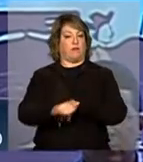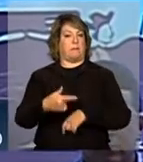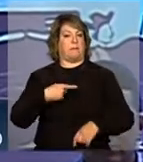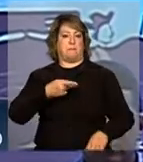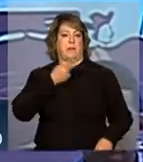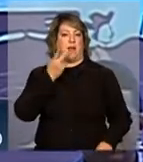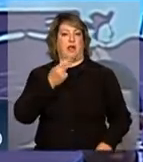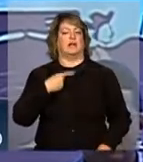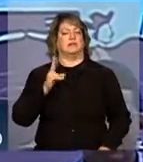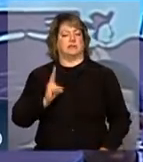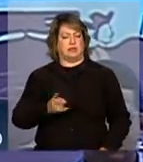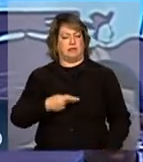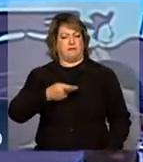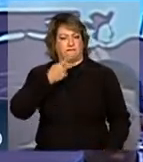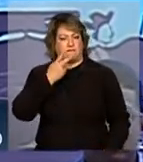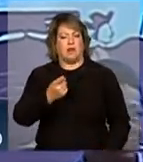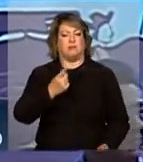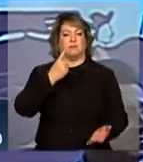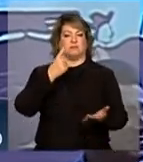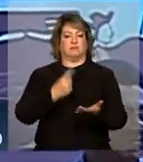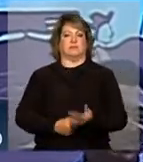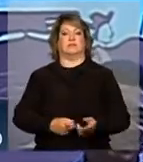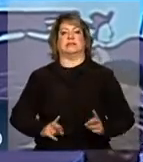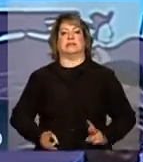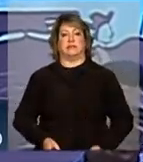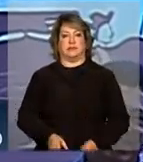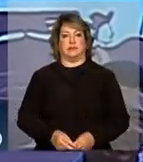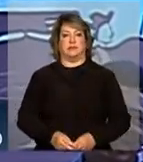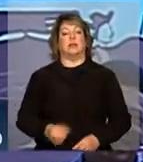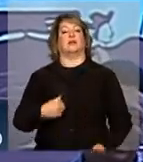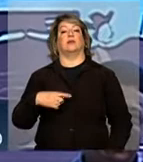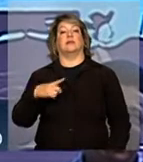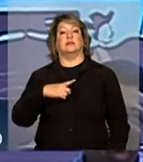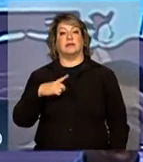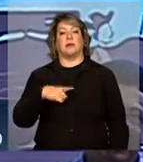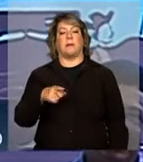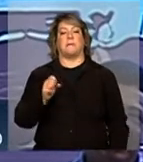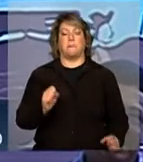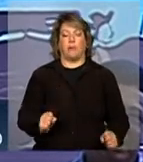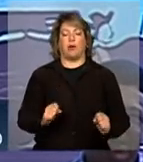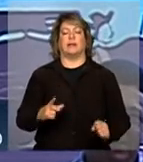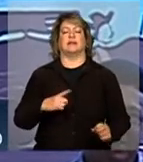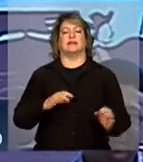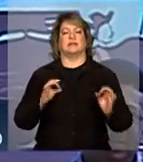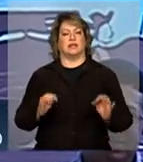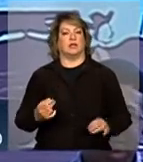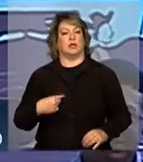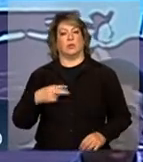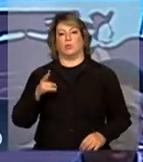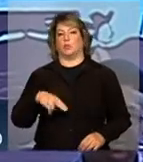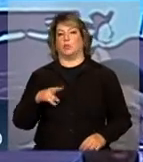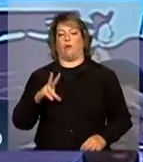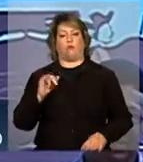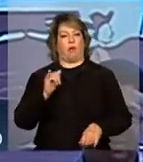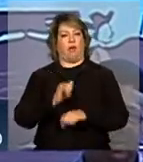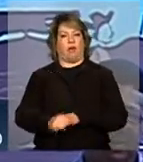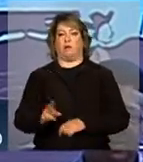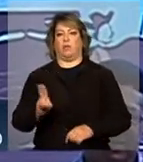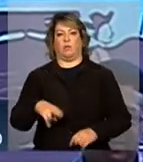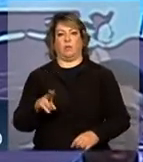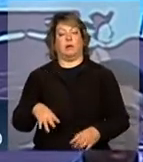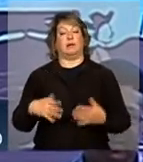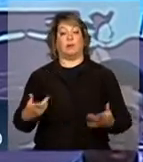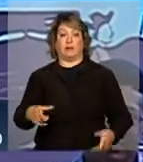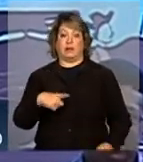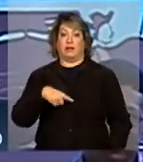palavra. Nunca faltei com a minha palavra. E pode ter certeza que nunca faltarei. Portanto, aí tem